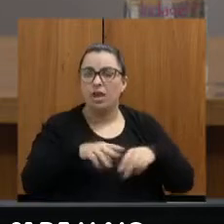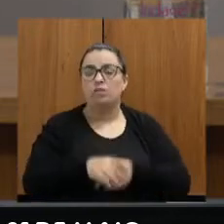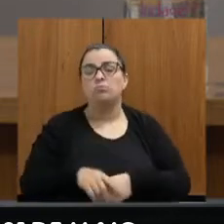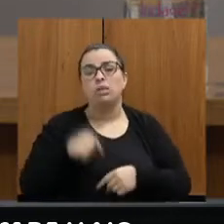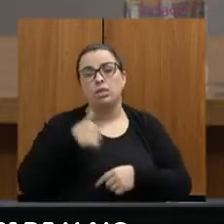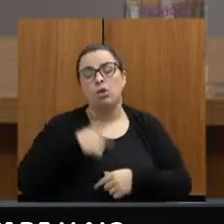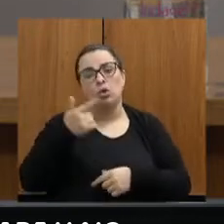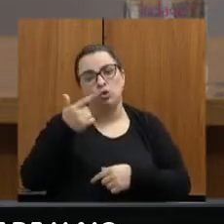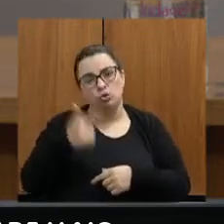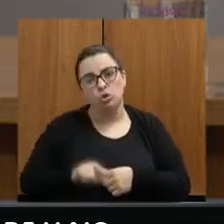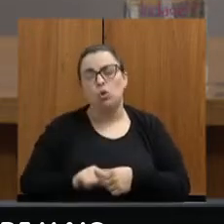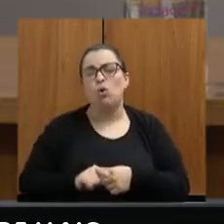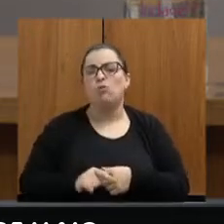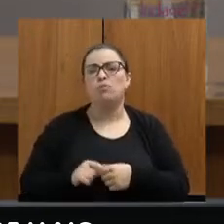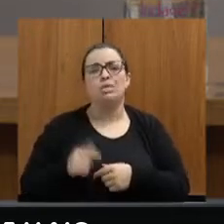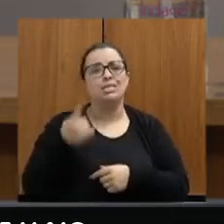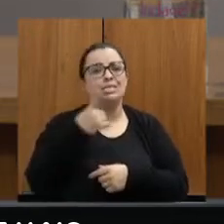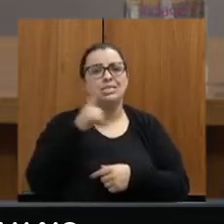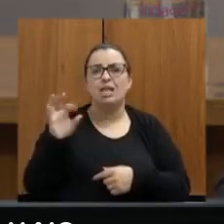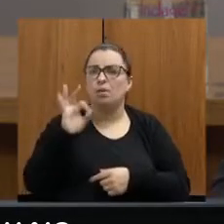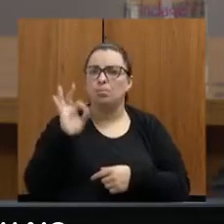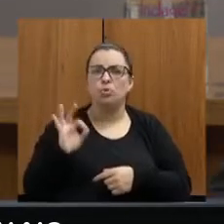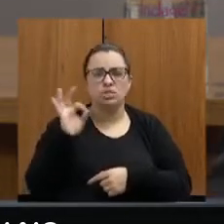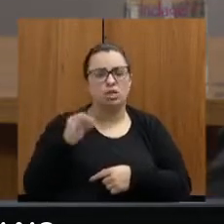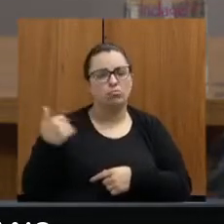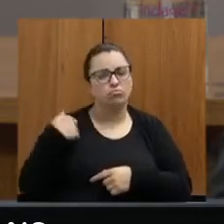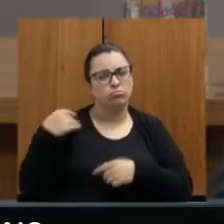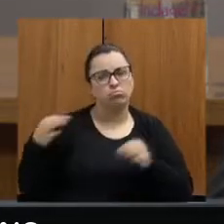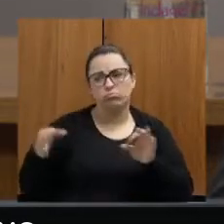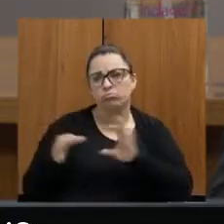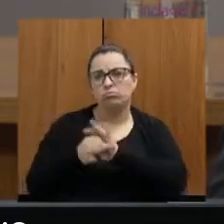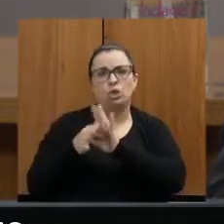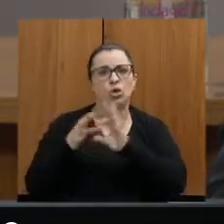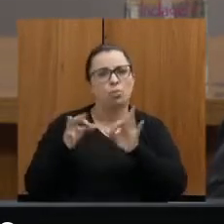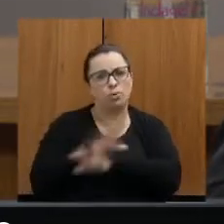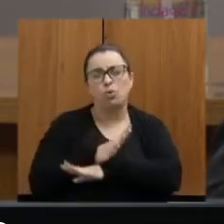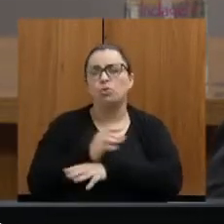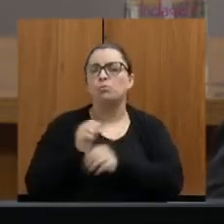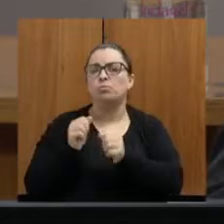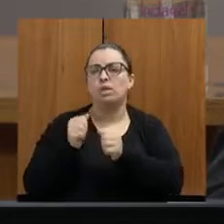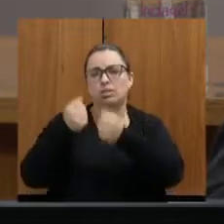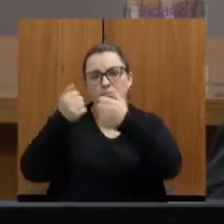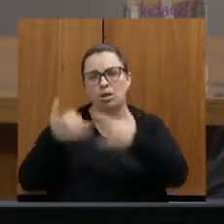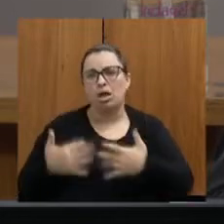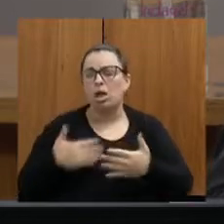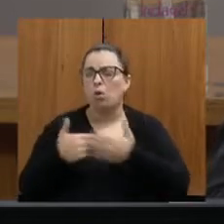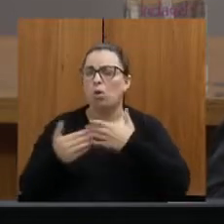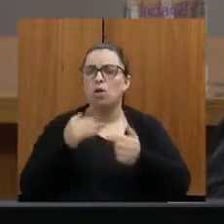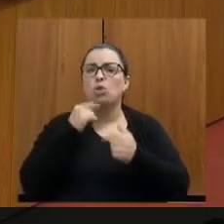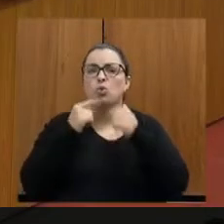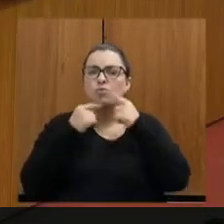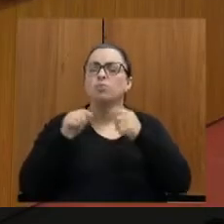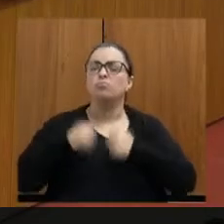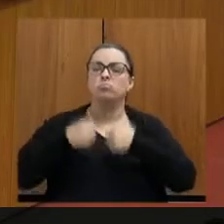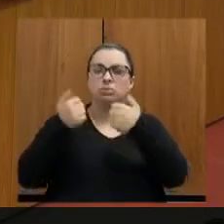me coloco 100% a disfunção do Senhor e dos demais deputados para qualquer esclarecimento obrigado